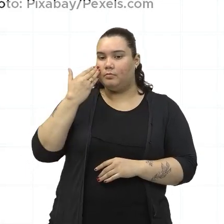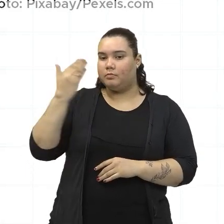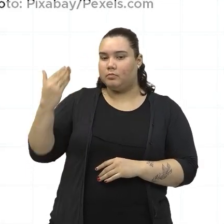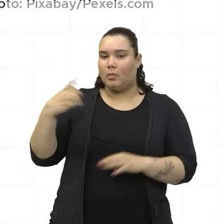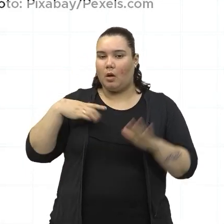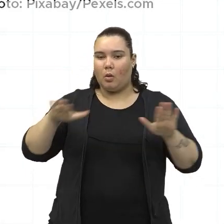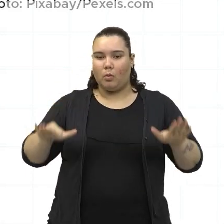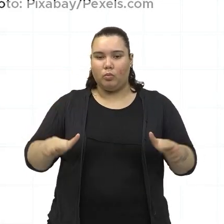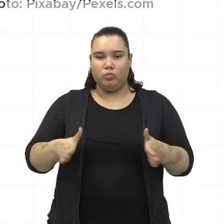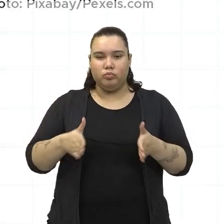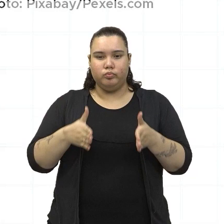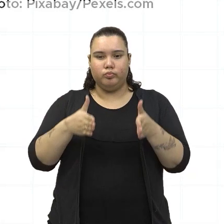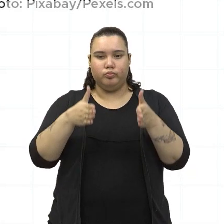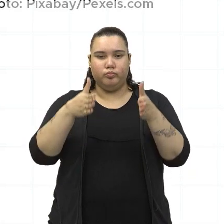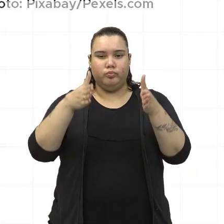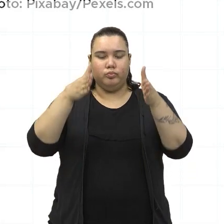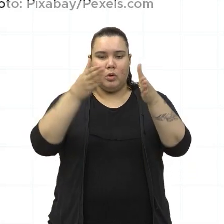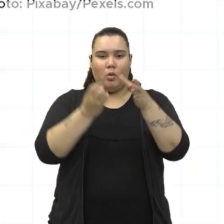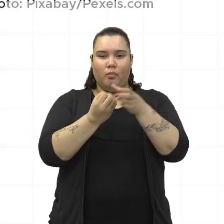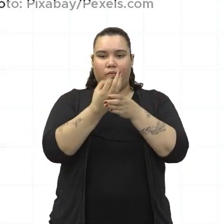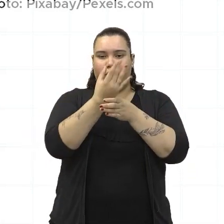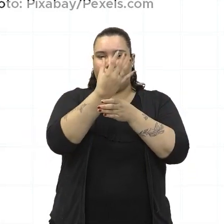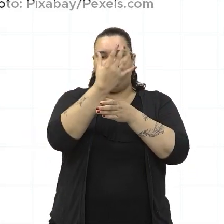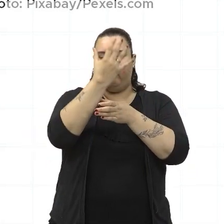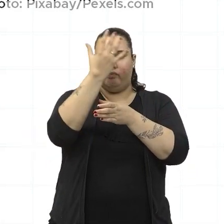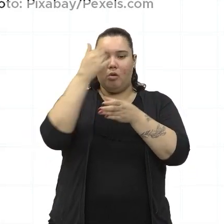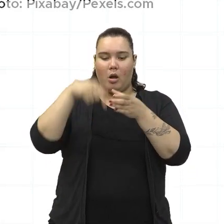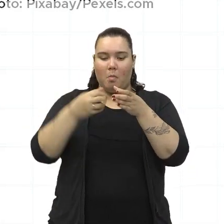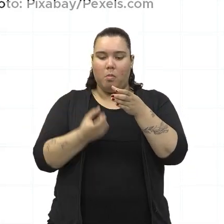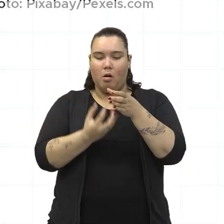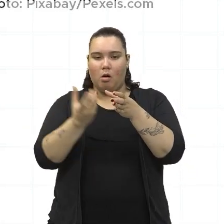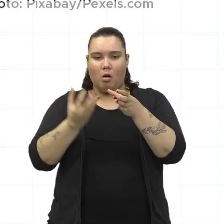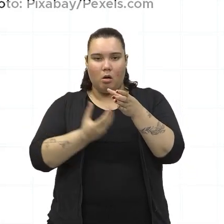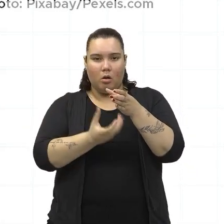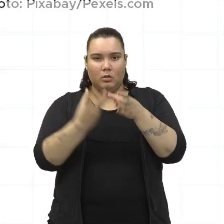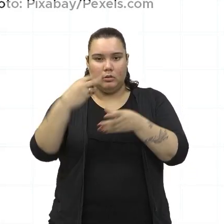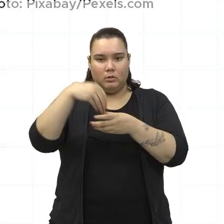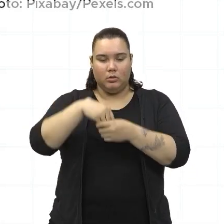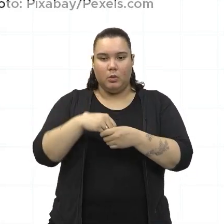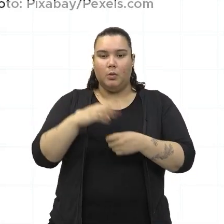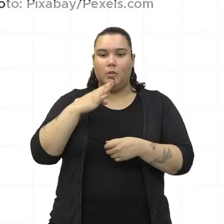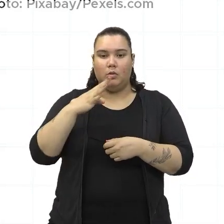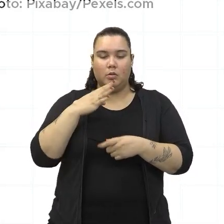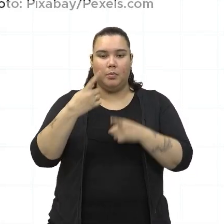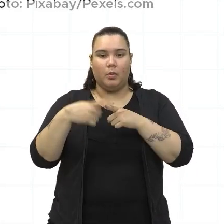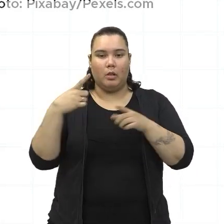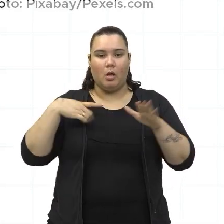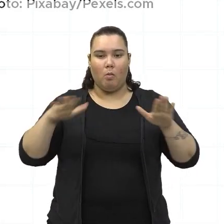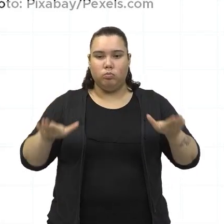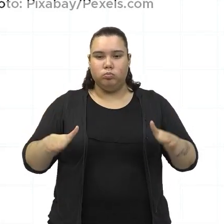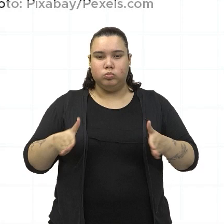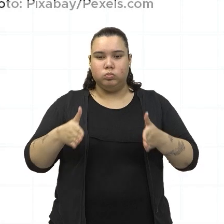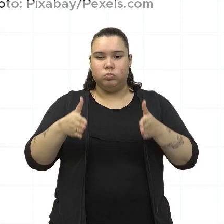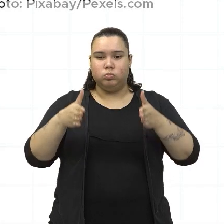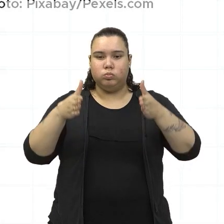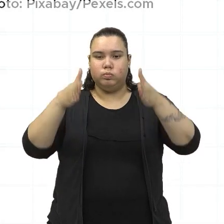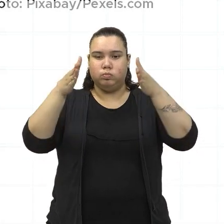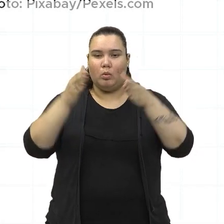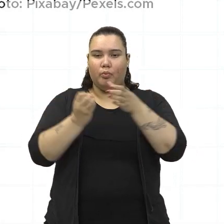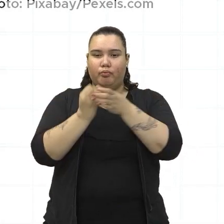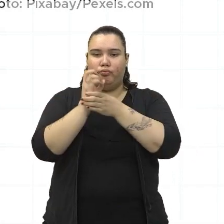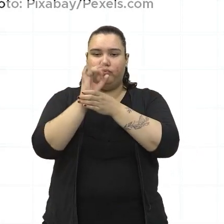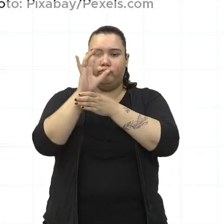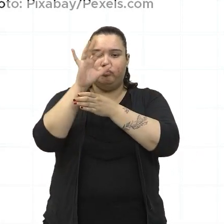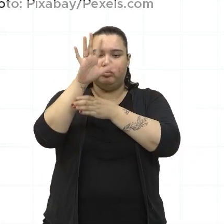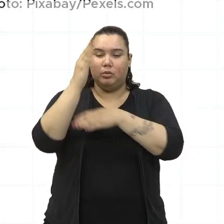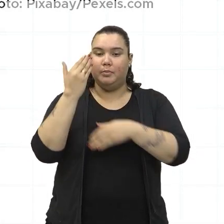ali uma usina nuclear, né? São bastante conhecidas pelas grandes chaminés aí que elas possuem, né? Como